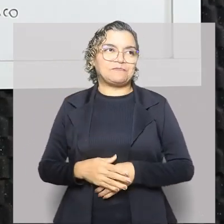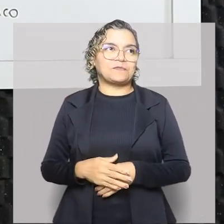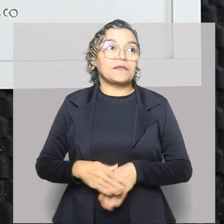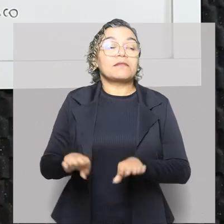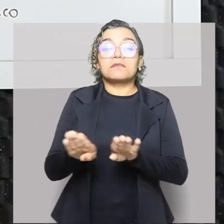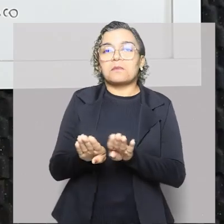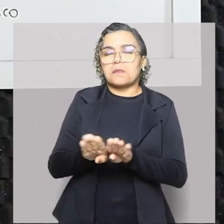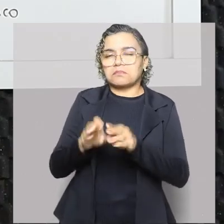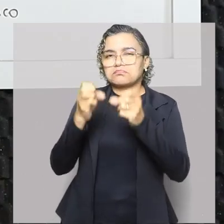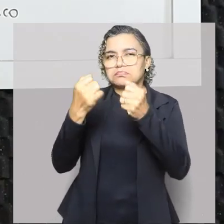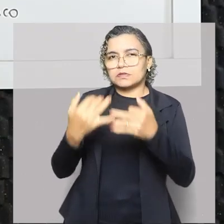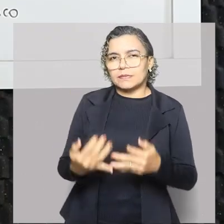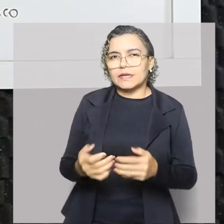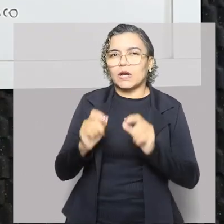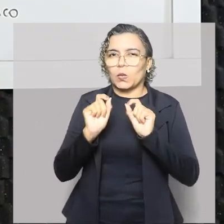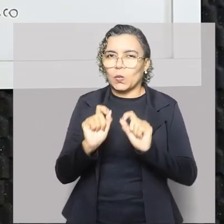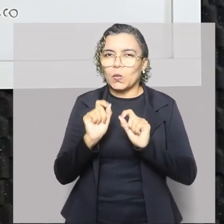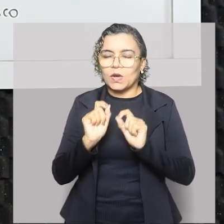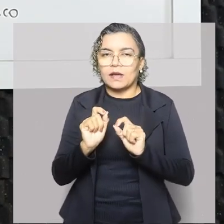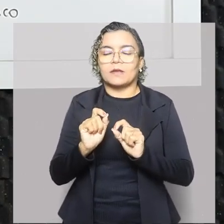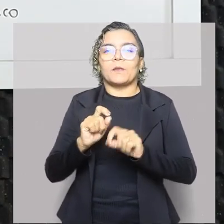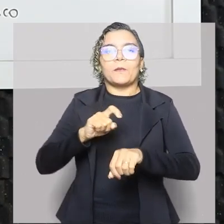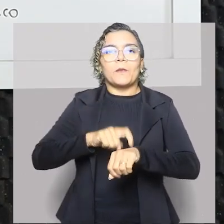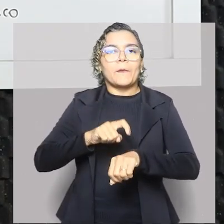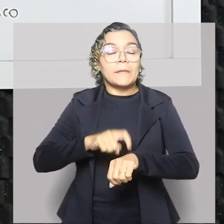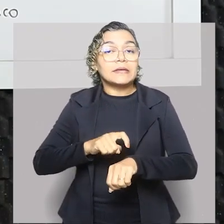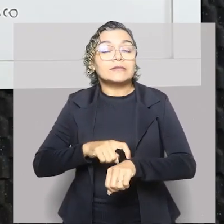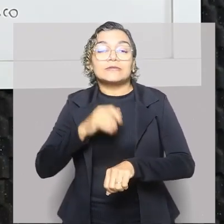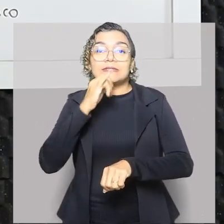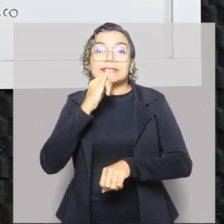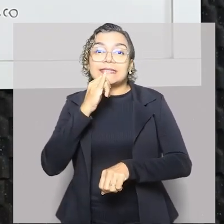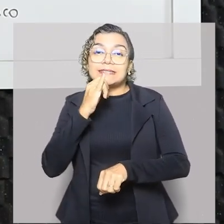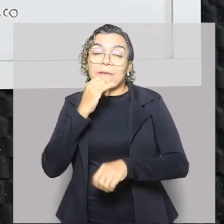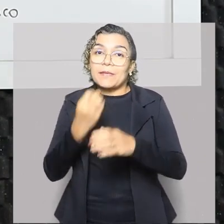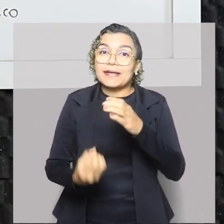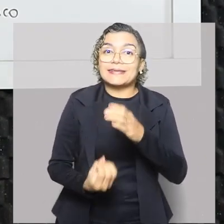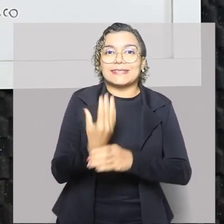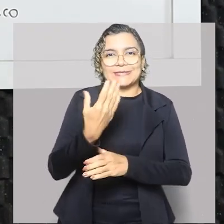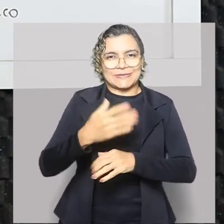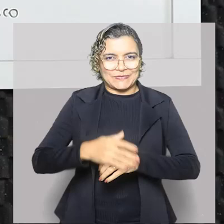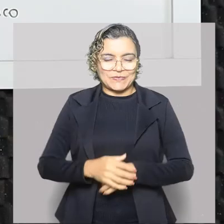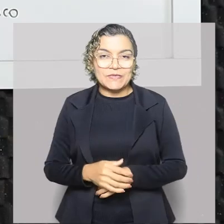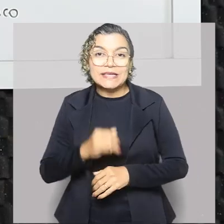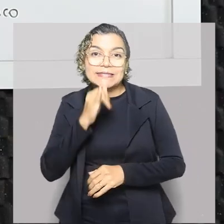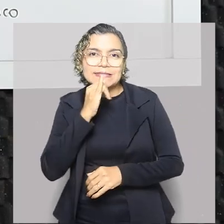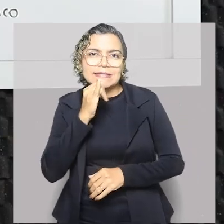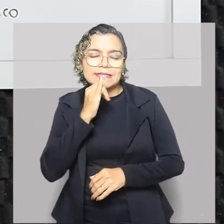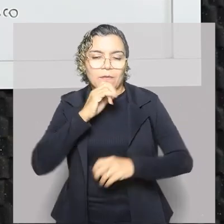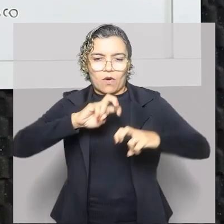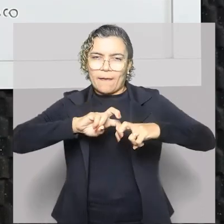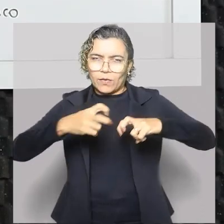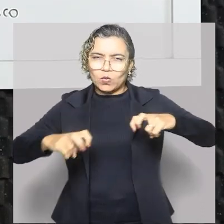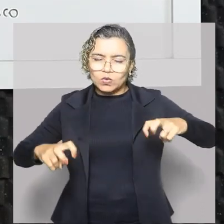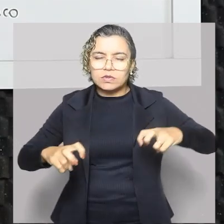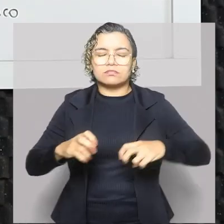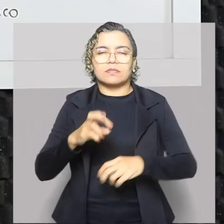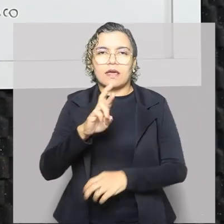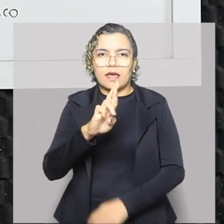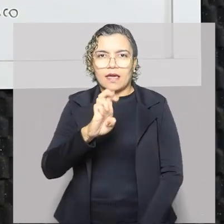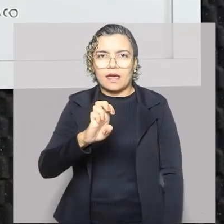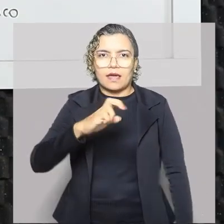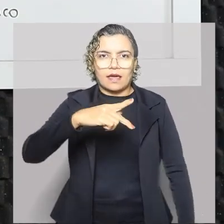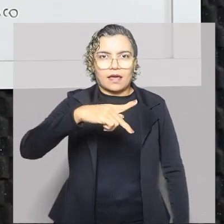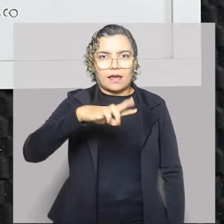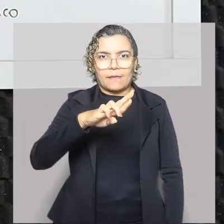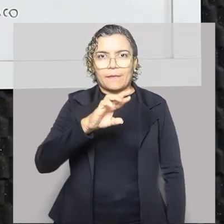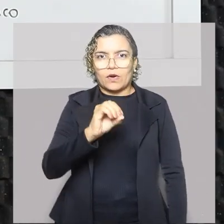aqui também o fator da reprodução, você observa aí na nossa sequência. O indivíduo, para ser considerado vivo, ele